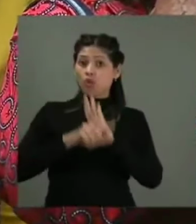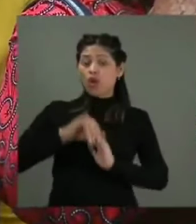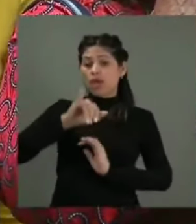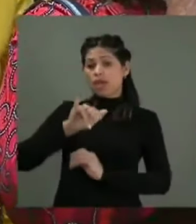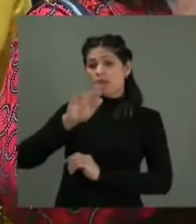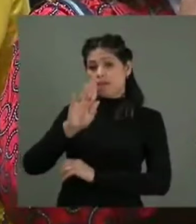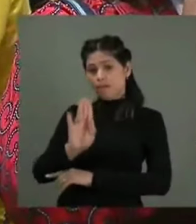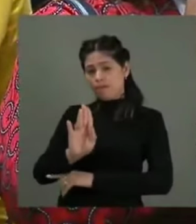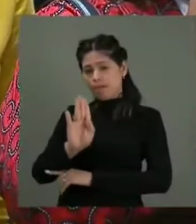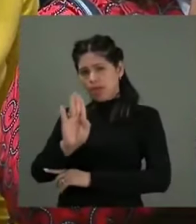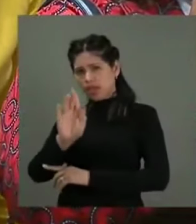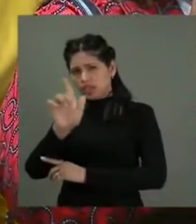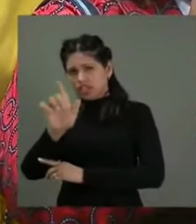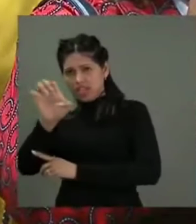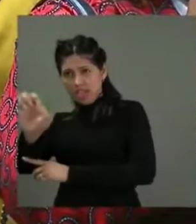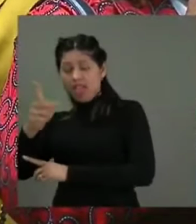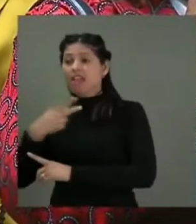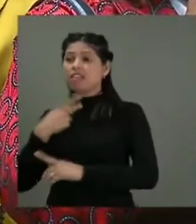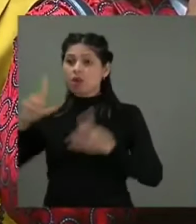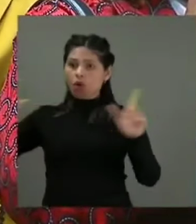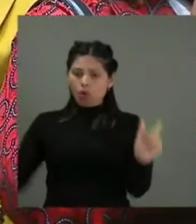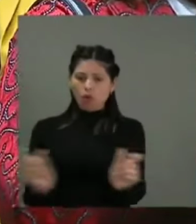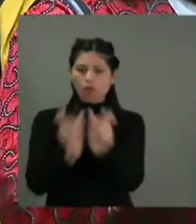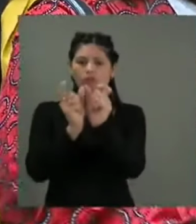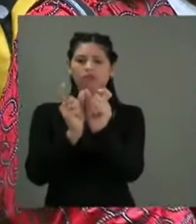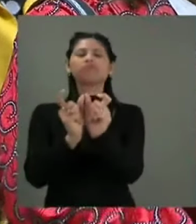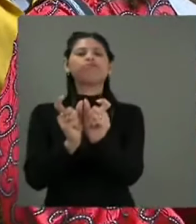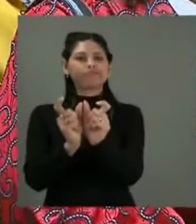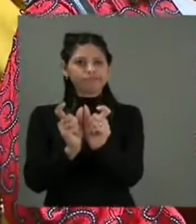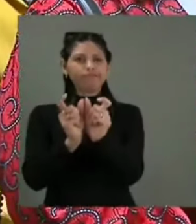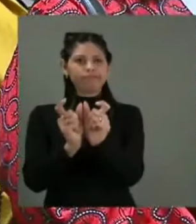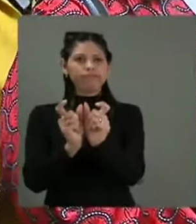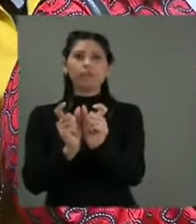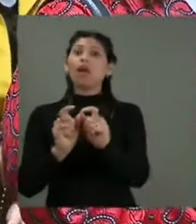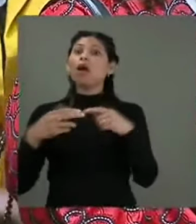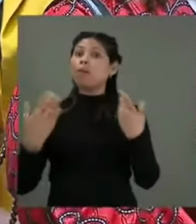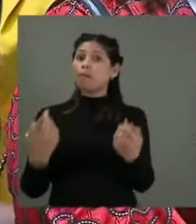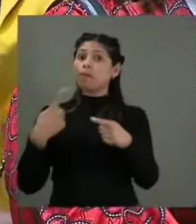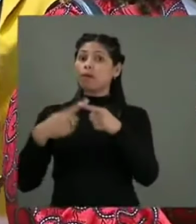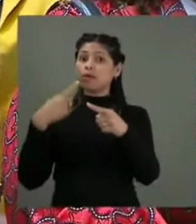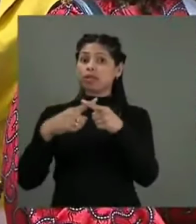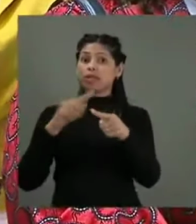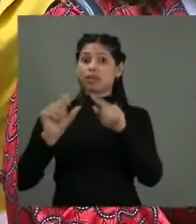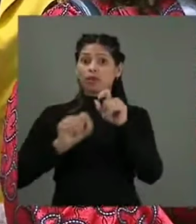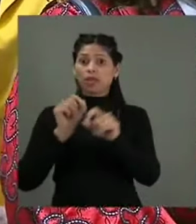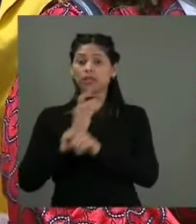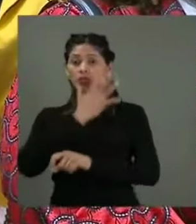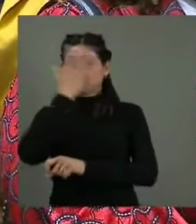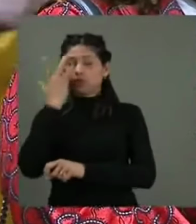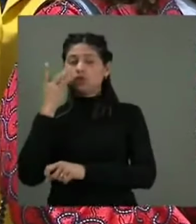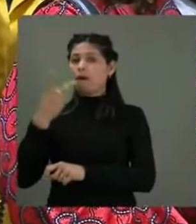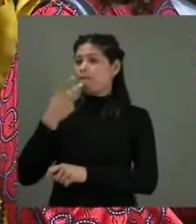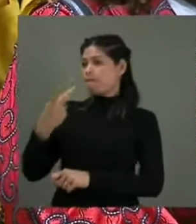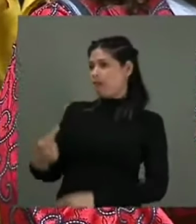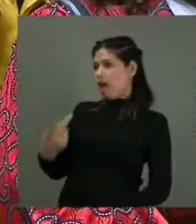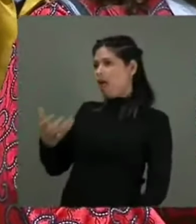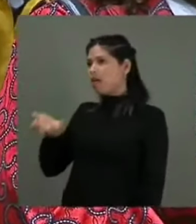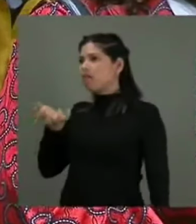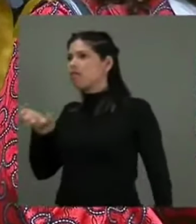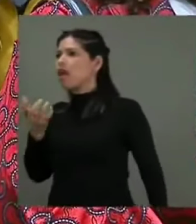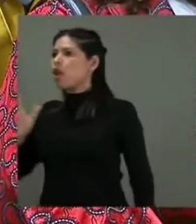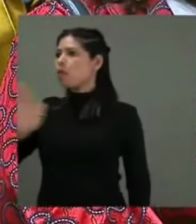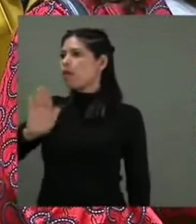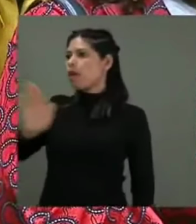que se coloque pardo, mestiço. Quando essa gente que se diz mestiço for querer bolsa, não